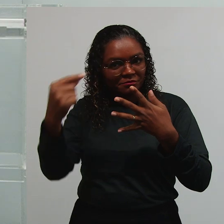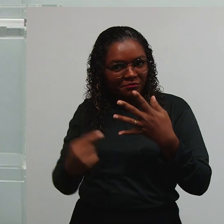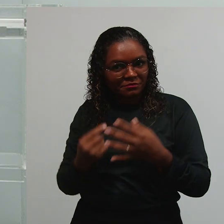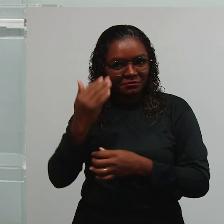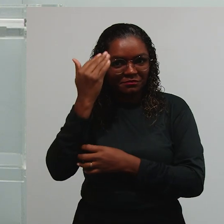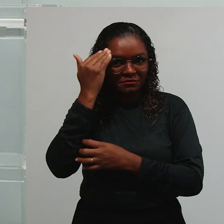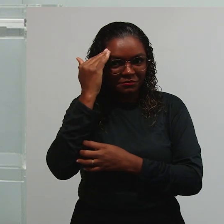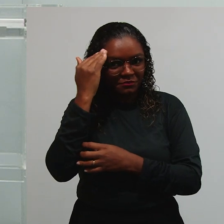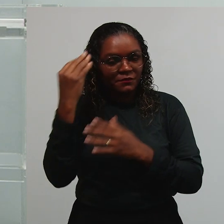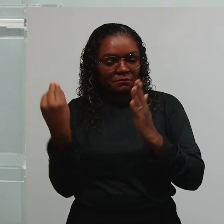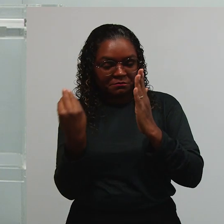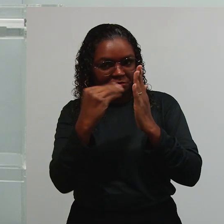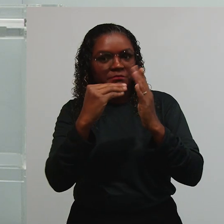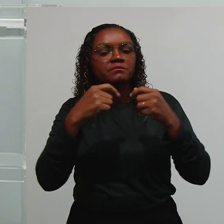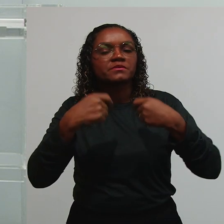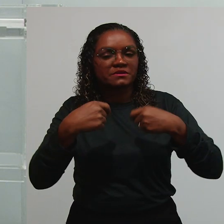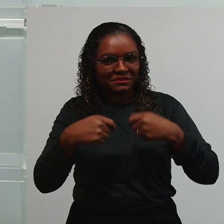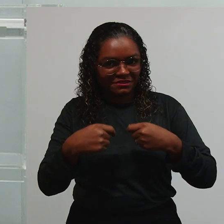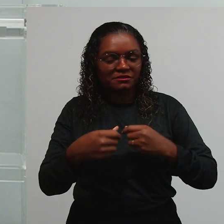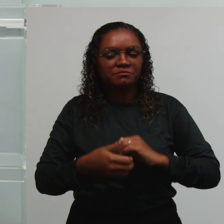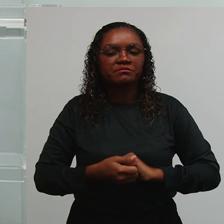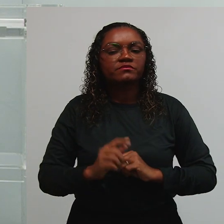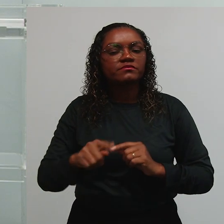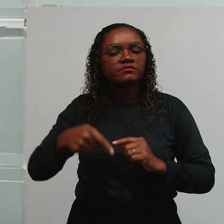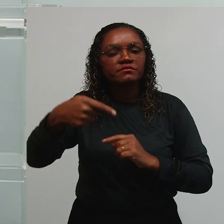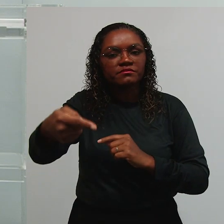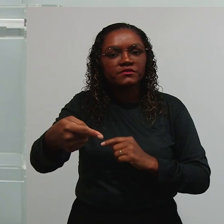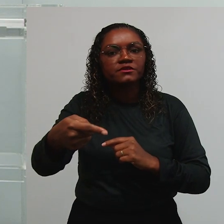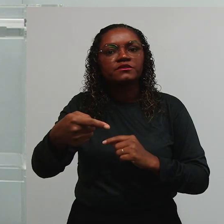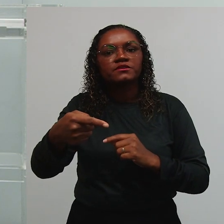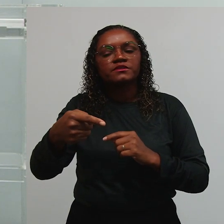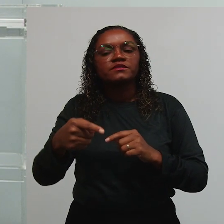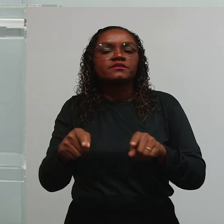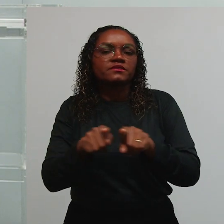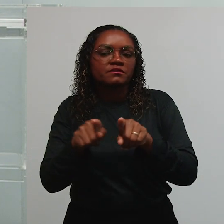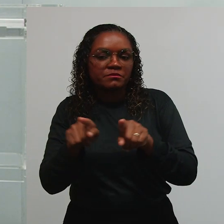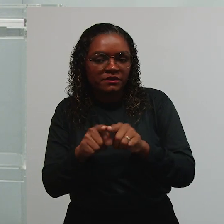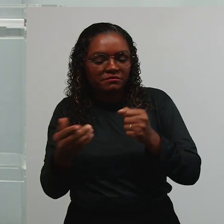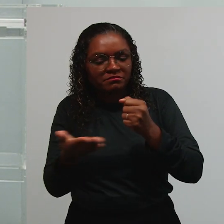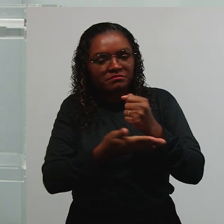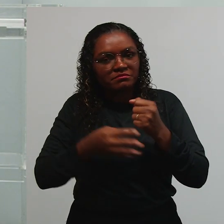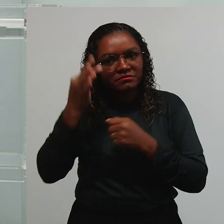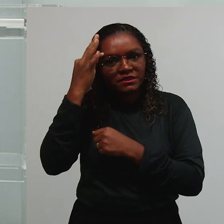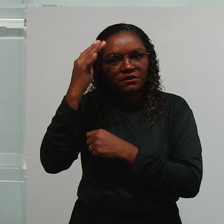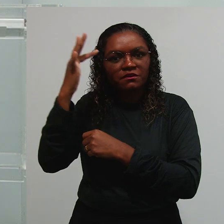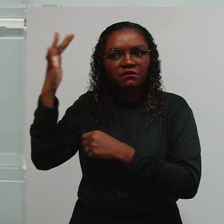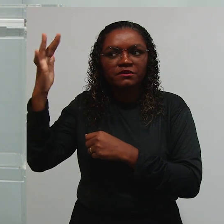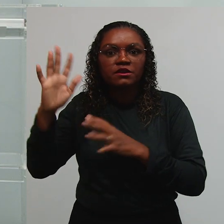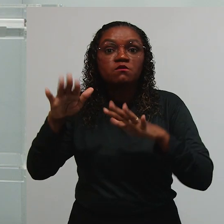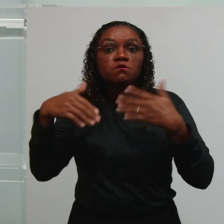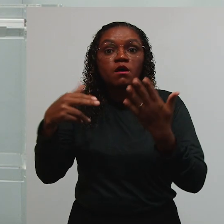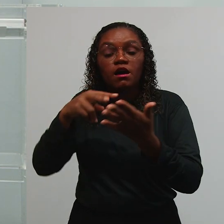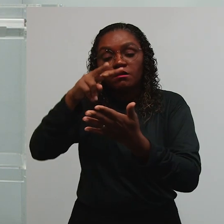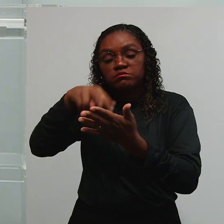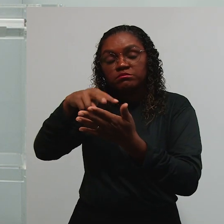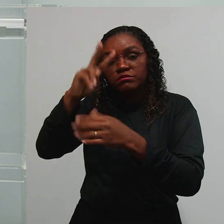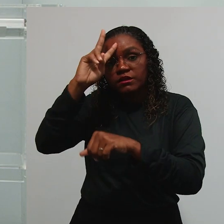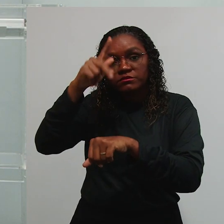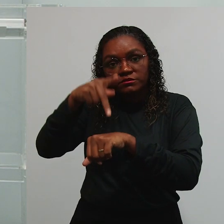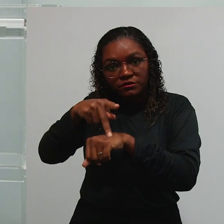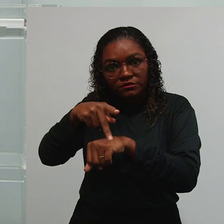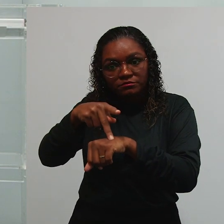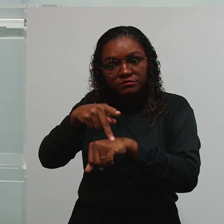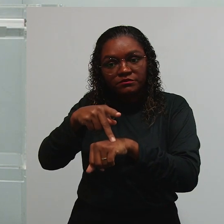Então, esses elementos você destaca na introdução. Aí depois você tem a fundamentação teórica, que são os autores que te dão base